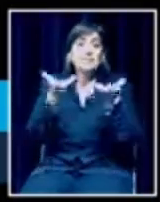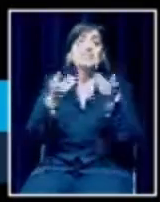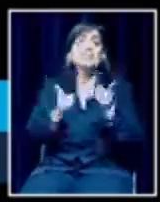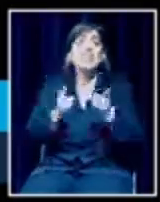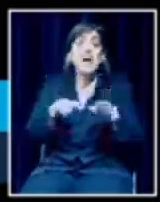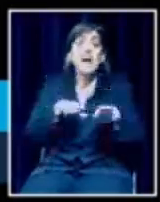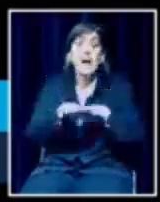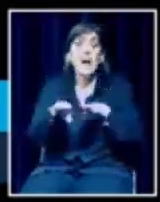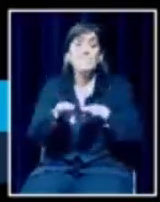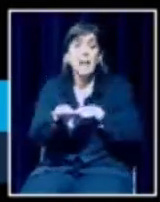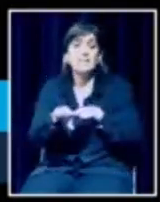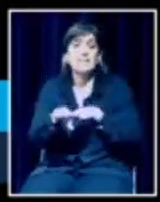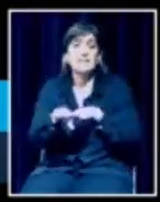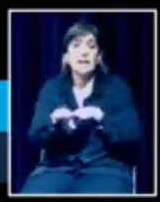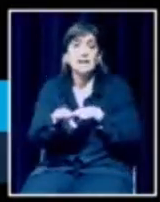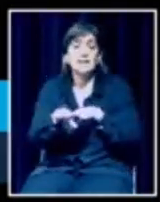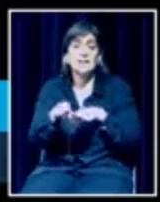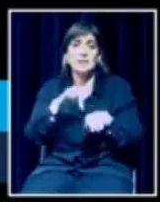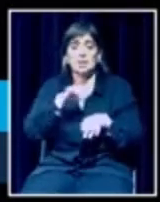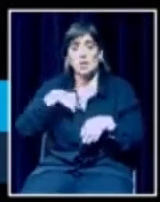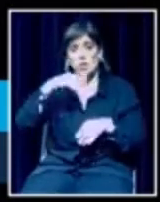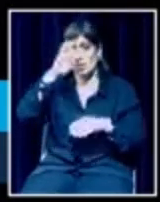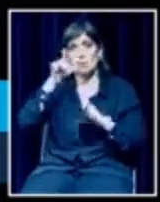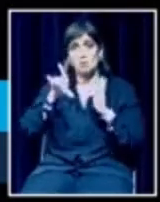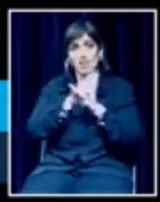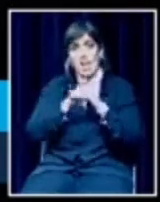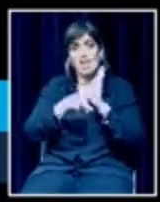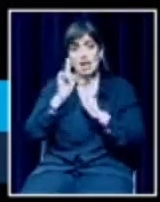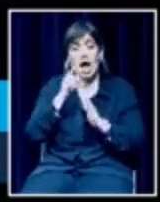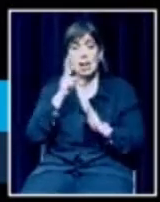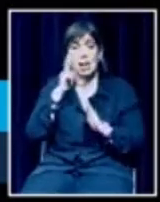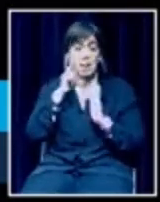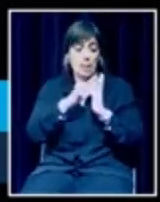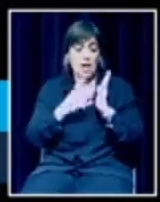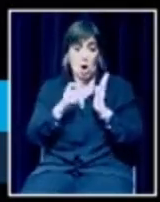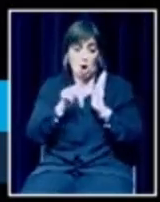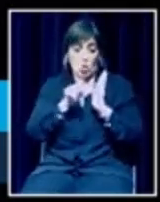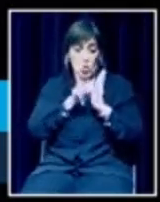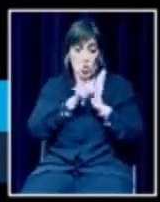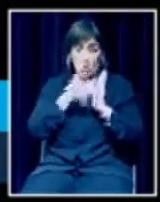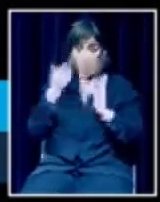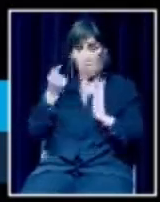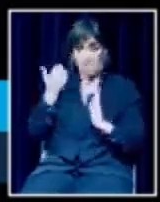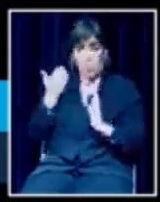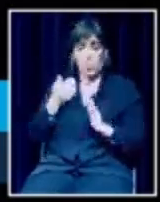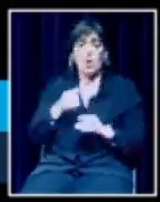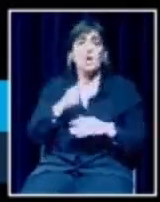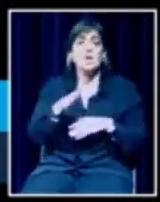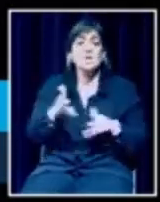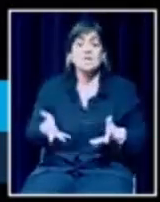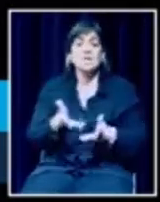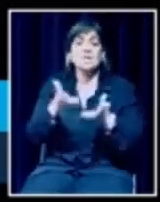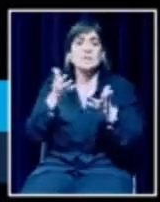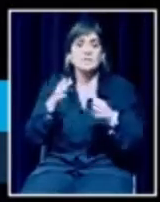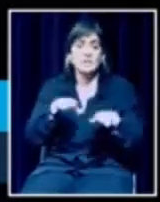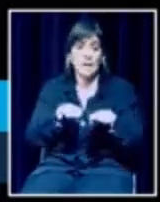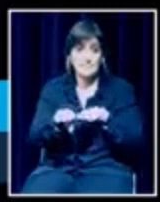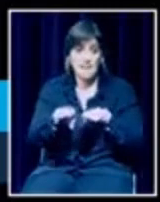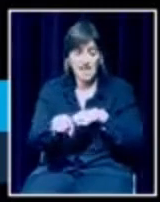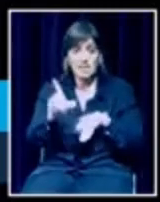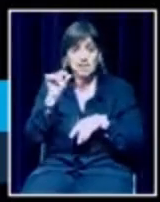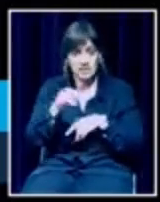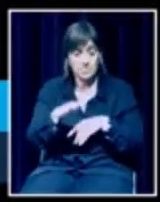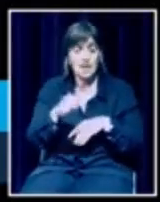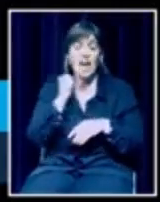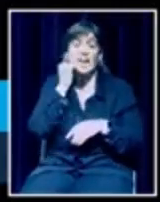de um ato que é sabidamente legal acabei de ler o artigo para os senhores incentiva-se a prática agrava-se o